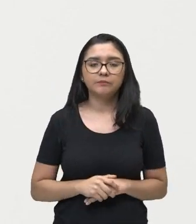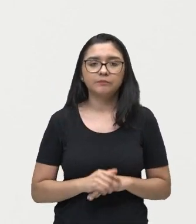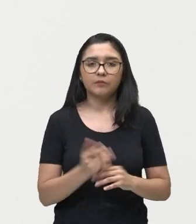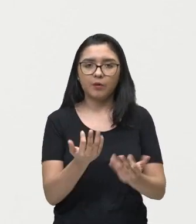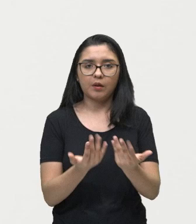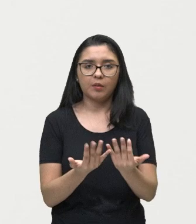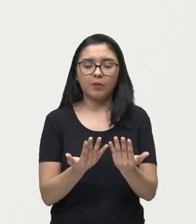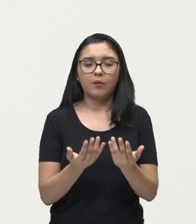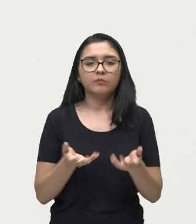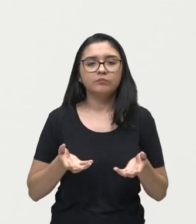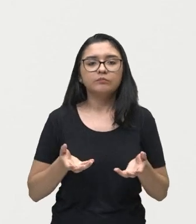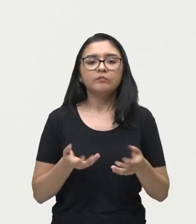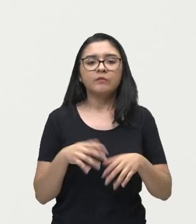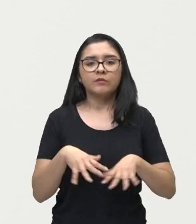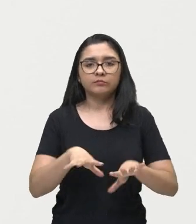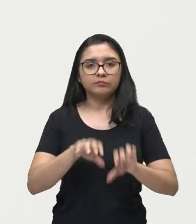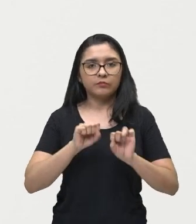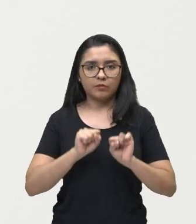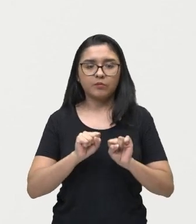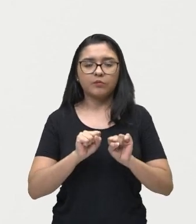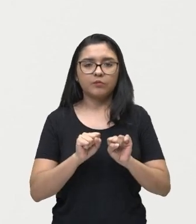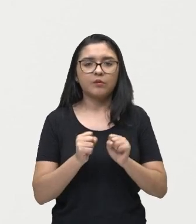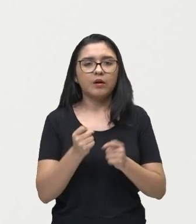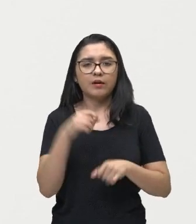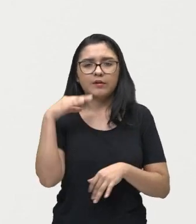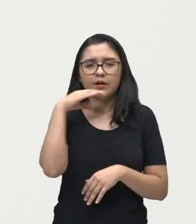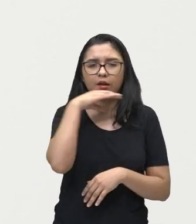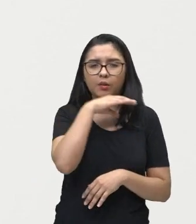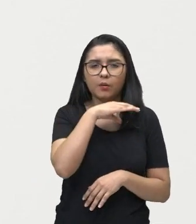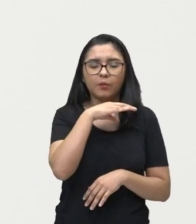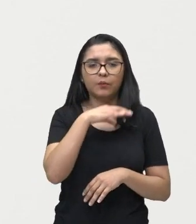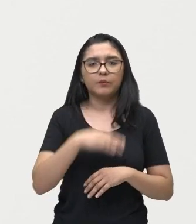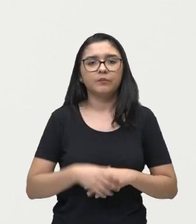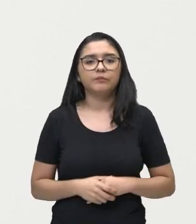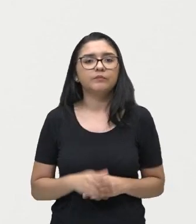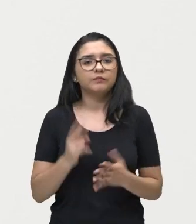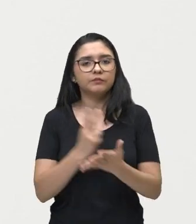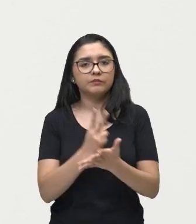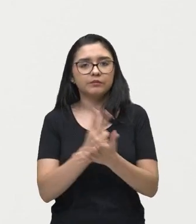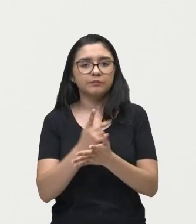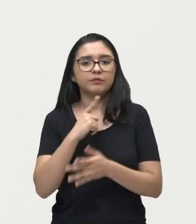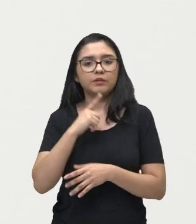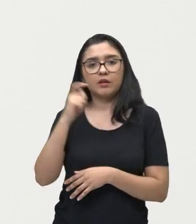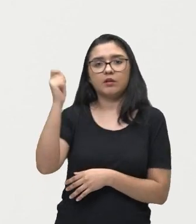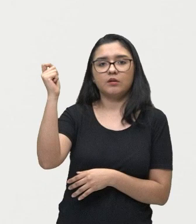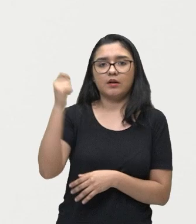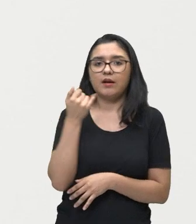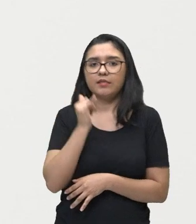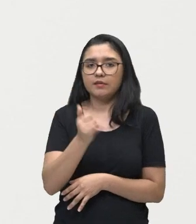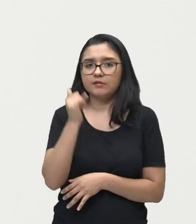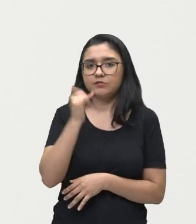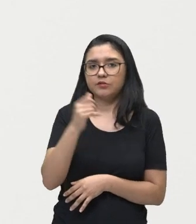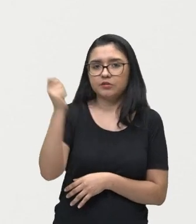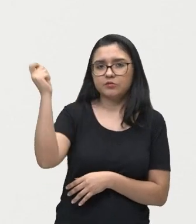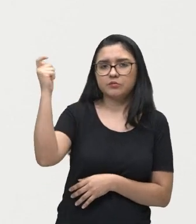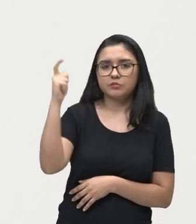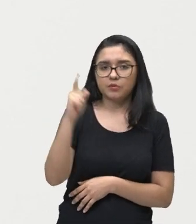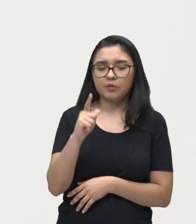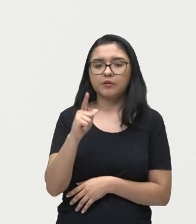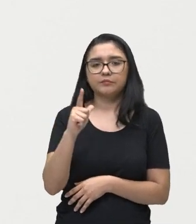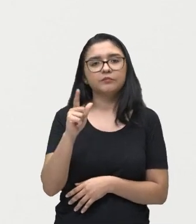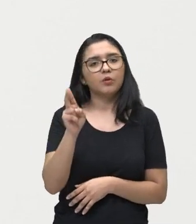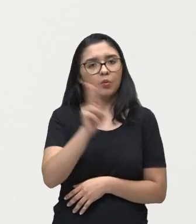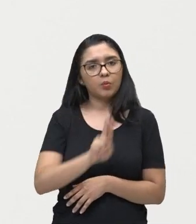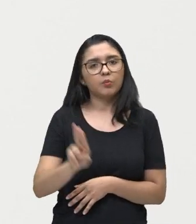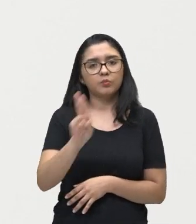de transmissão. Toda vez que eu tiver a energia solar, por exemplo, ela está muito